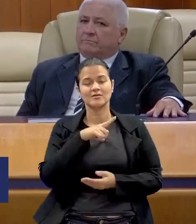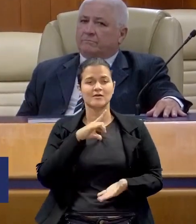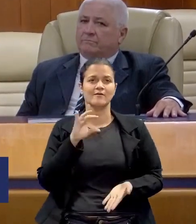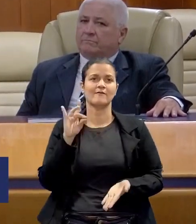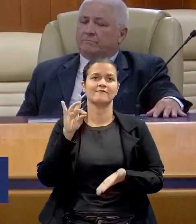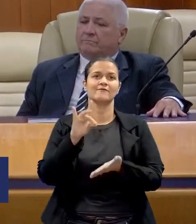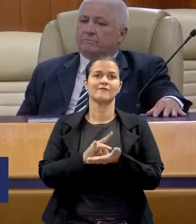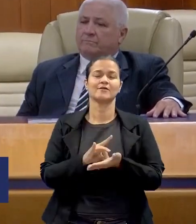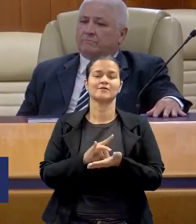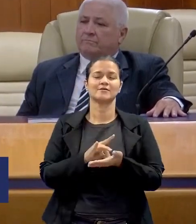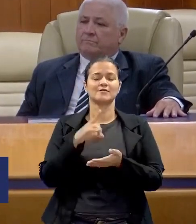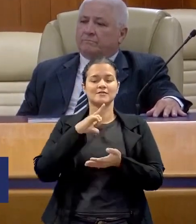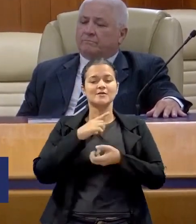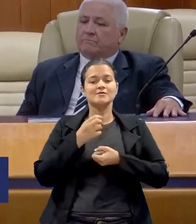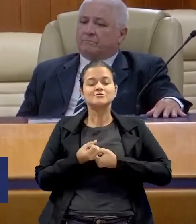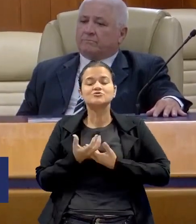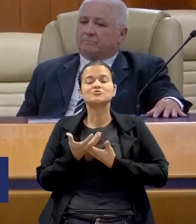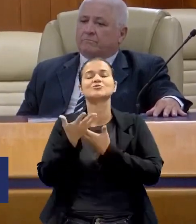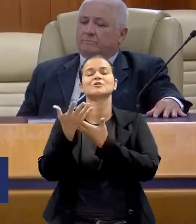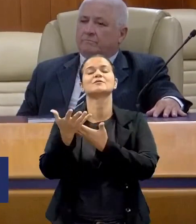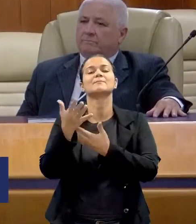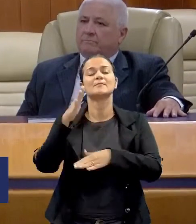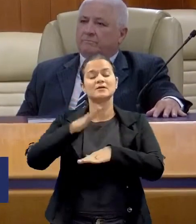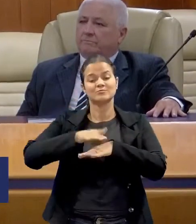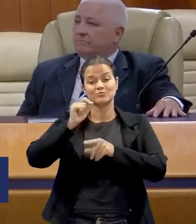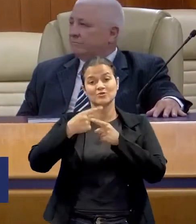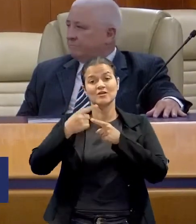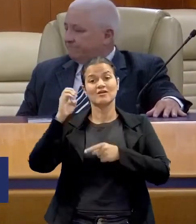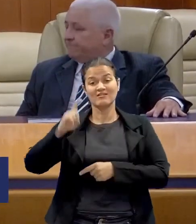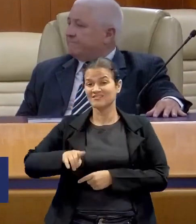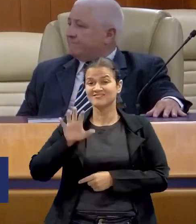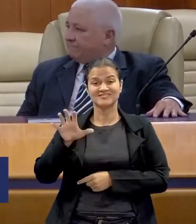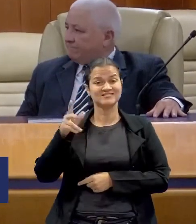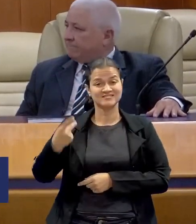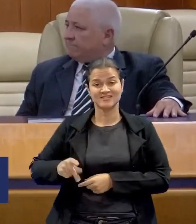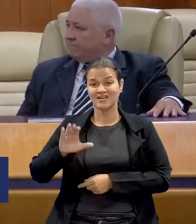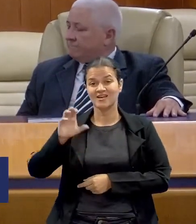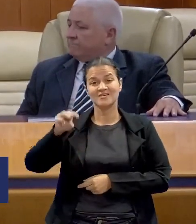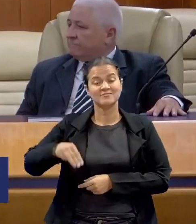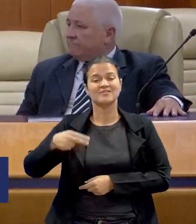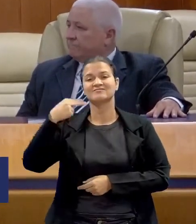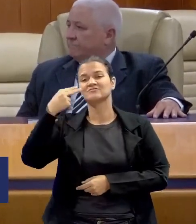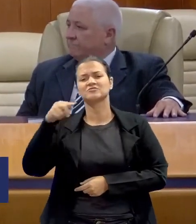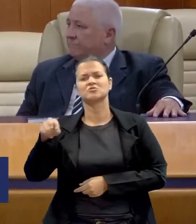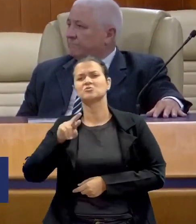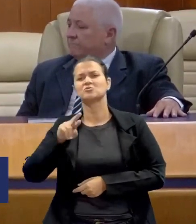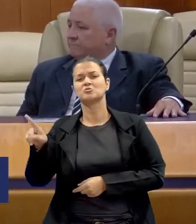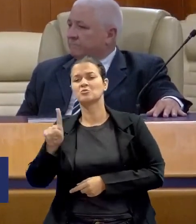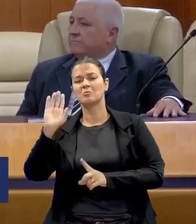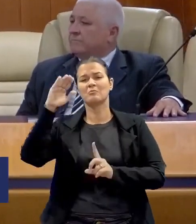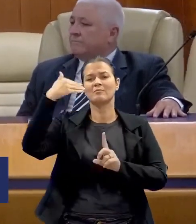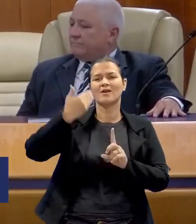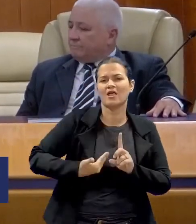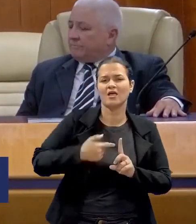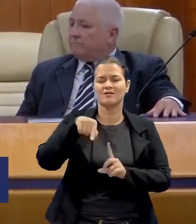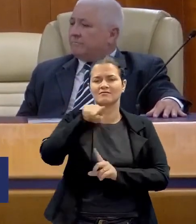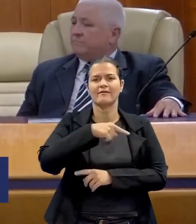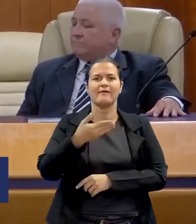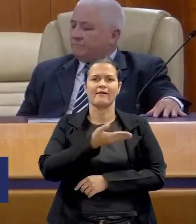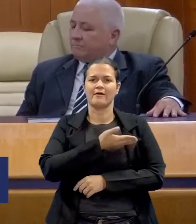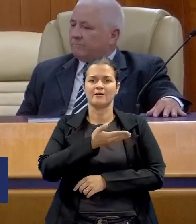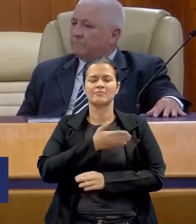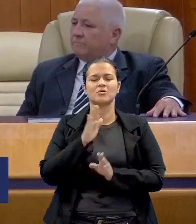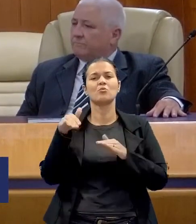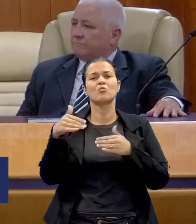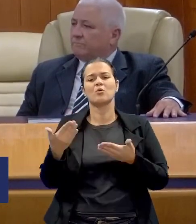pudesse expressar mais, porque é de praxe nessa casa, Joãozinho, vereador não costuma prestigiar os amigos quando oferece um título